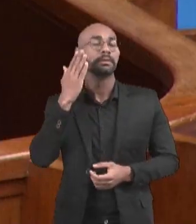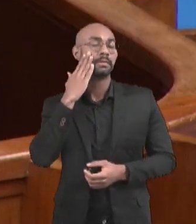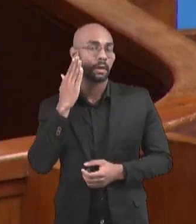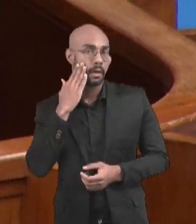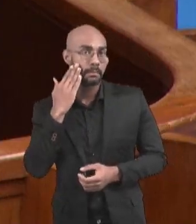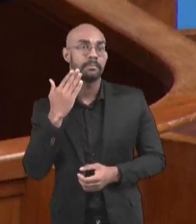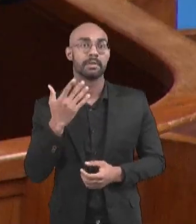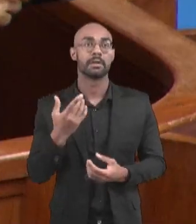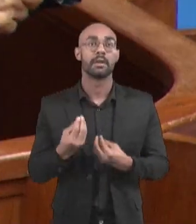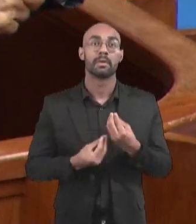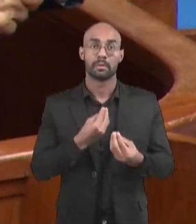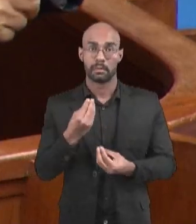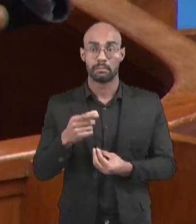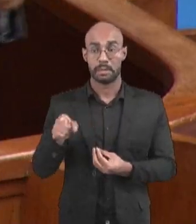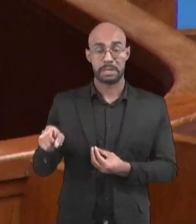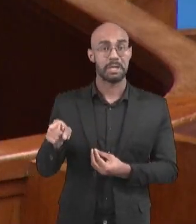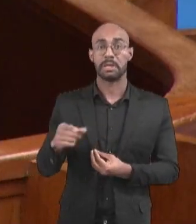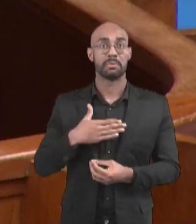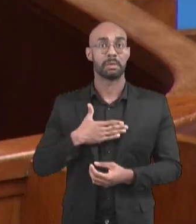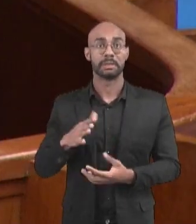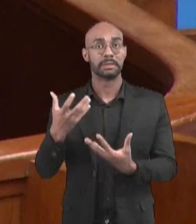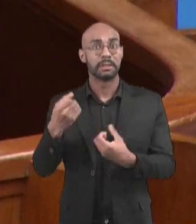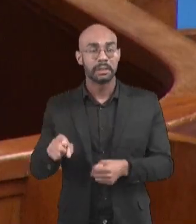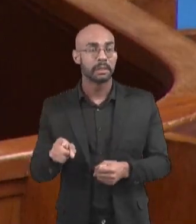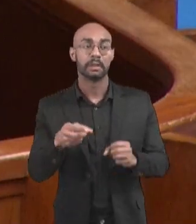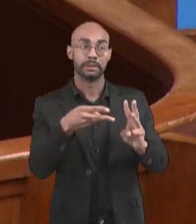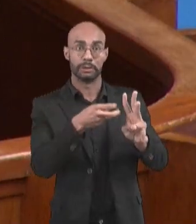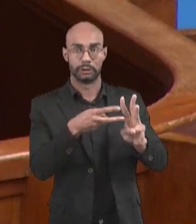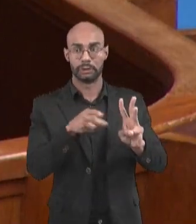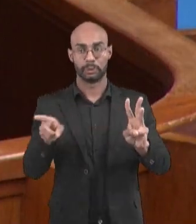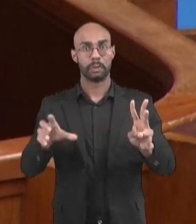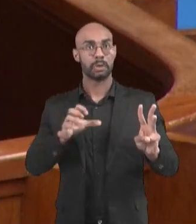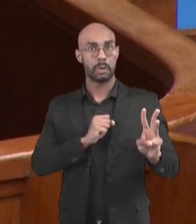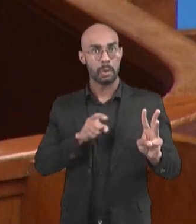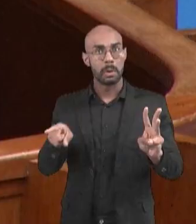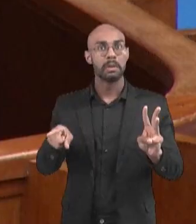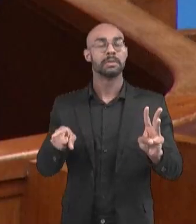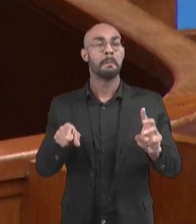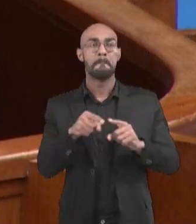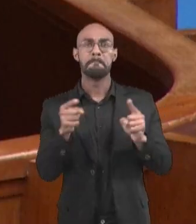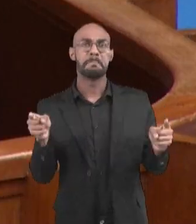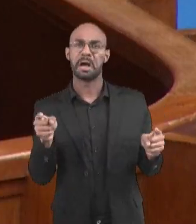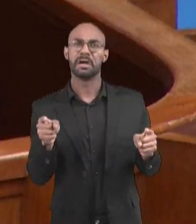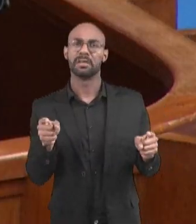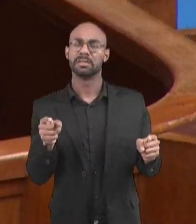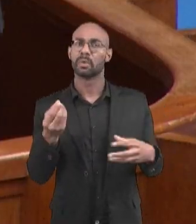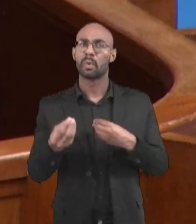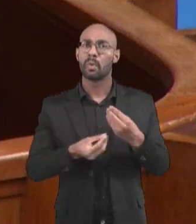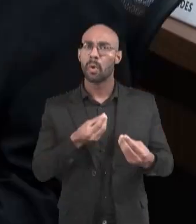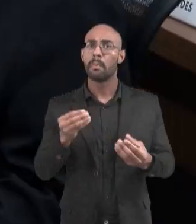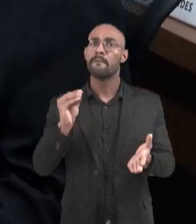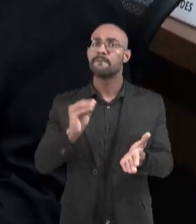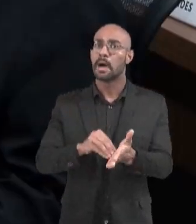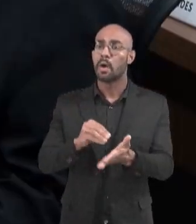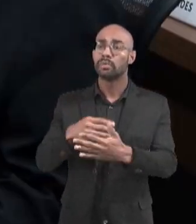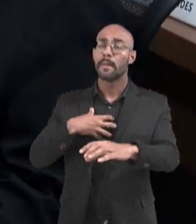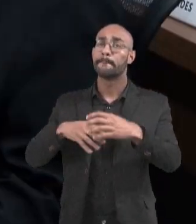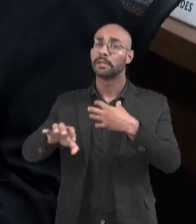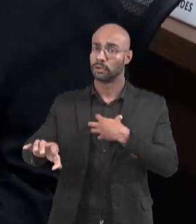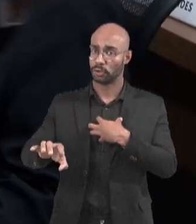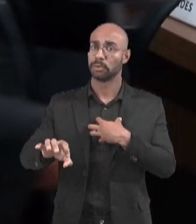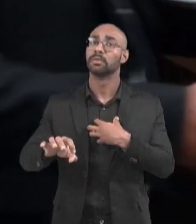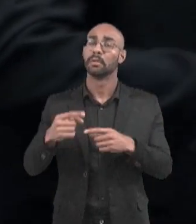falando. Favorável ao índio ele é, favorável ao índio eu sou. Mas eu acho que falta